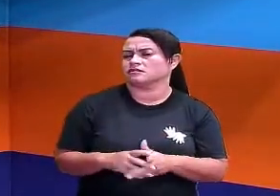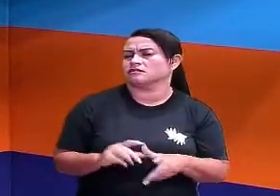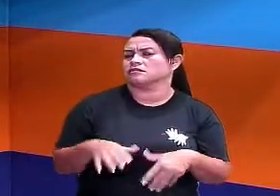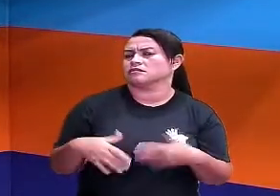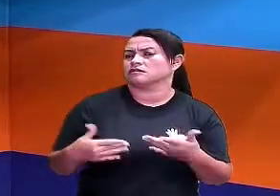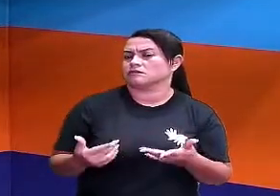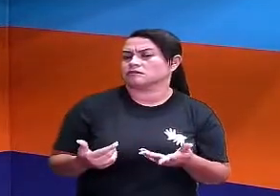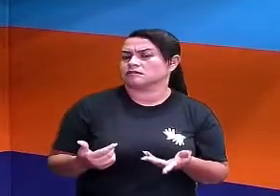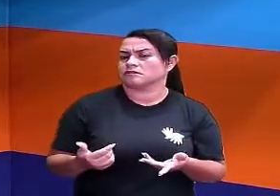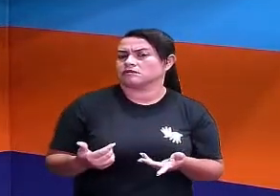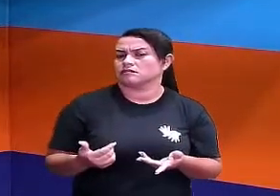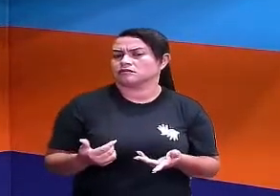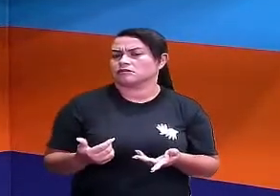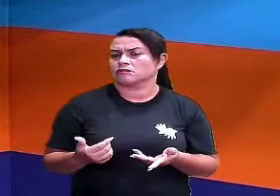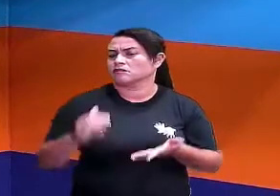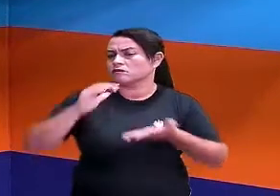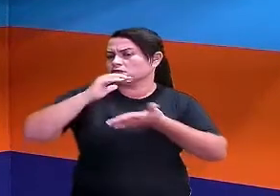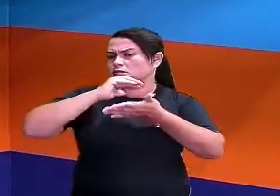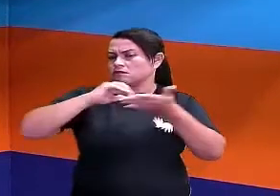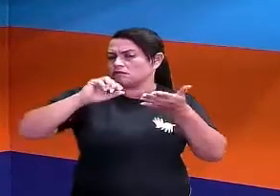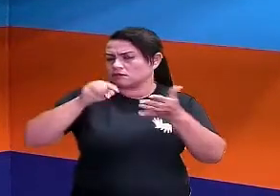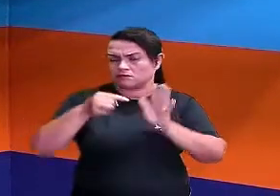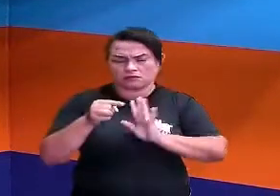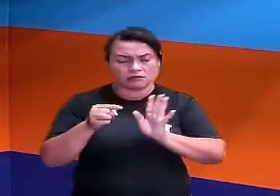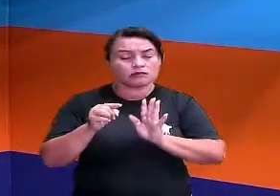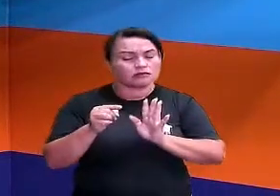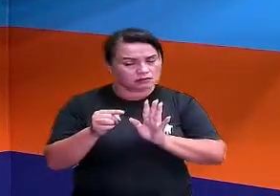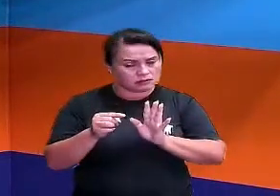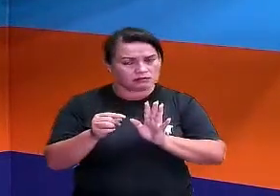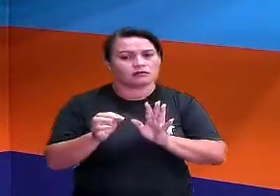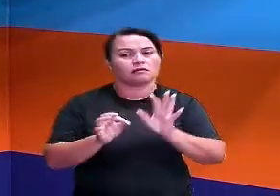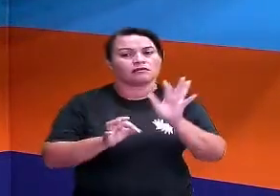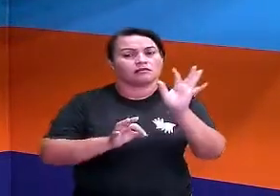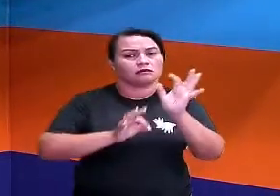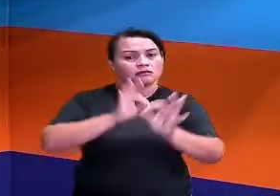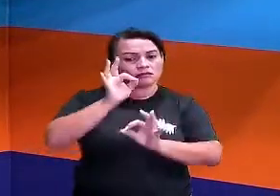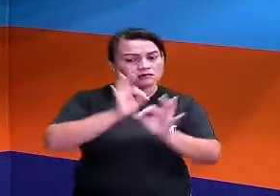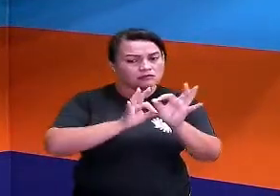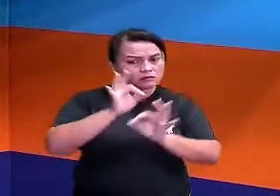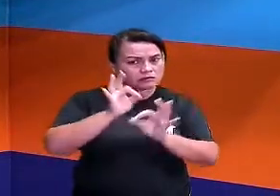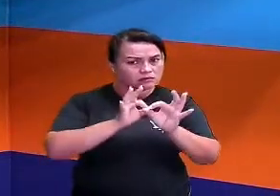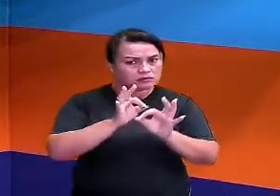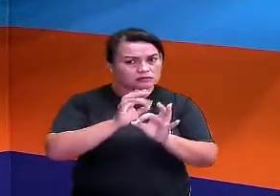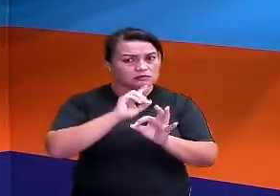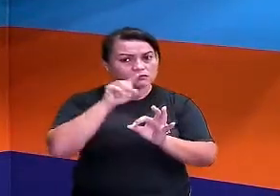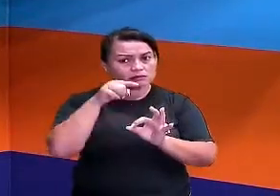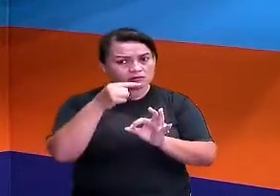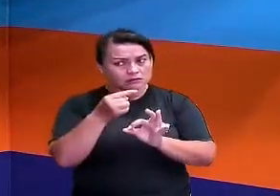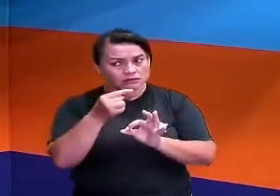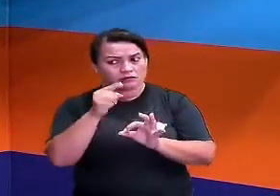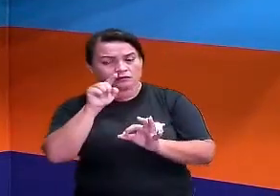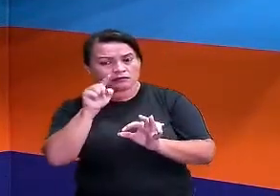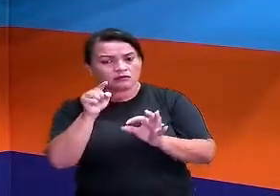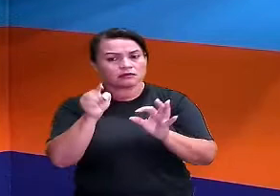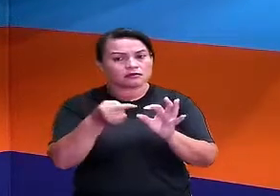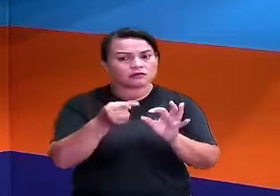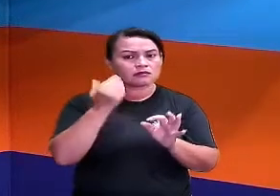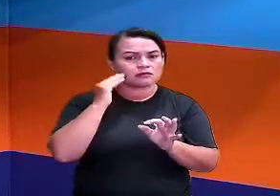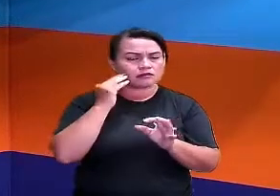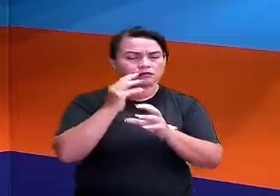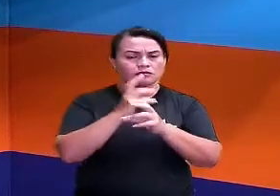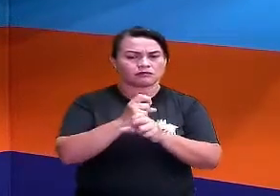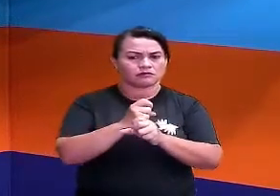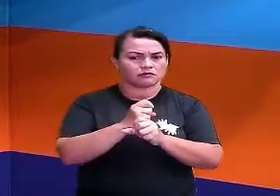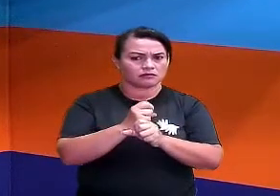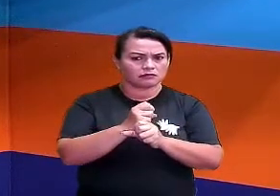então eu não elimino a vírgula totalmente. Não, você vai fazer de conta que ela não está ali e faz o cálculo normal como se ele